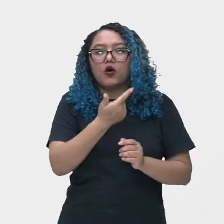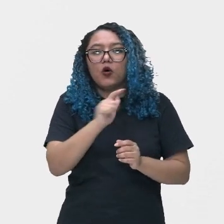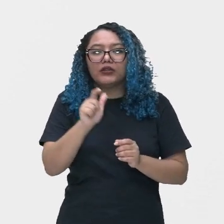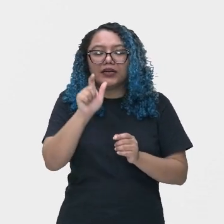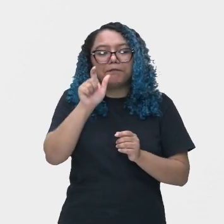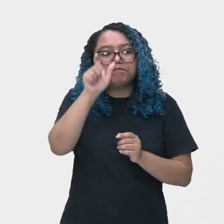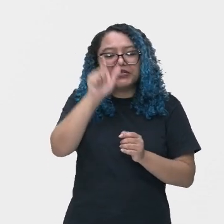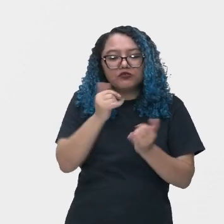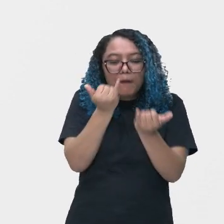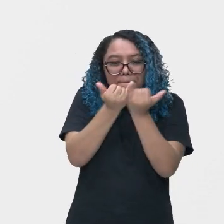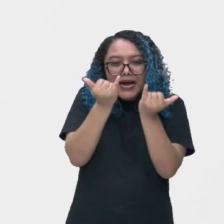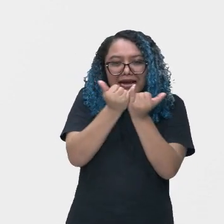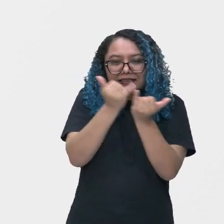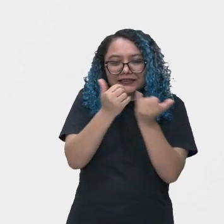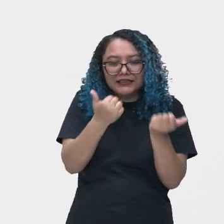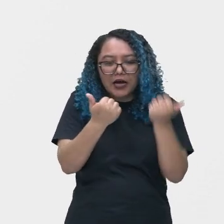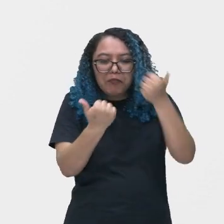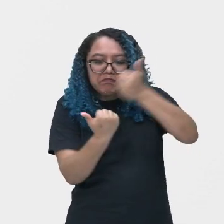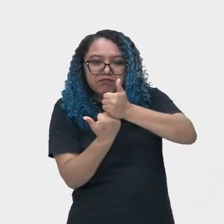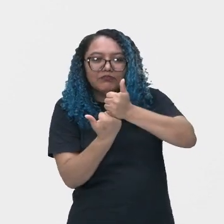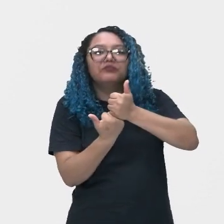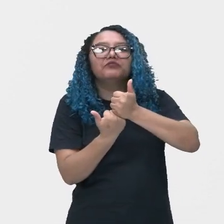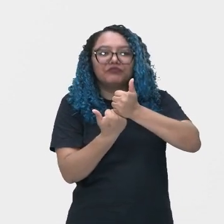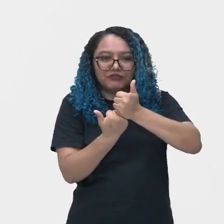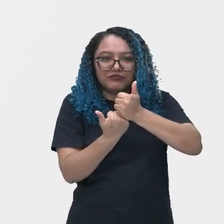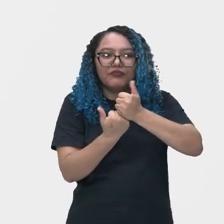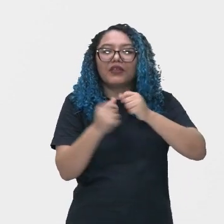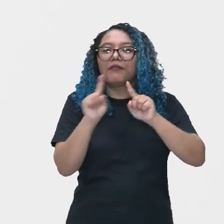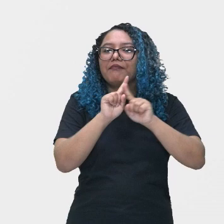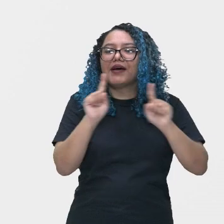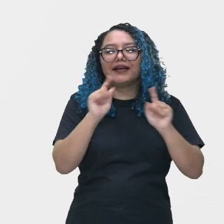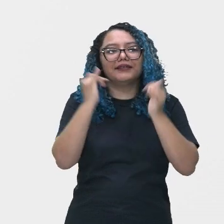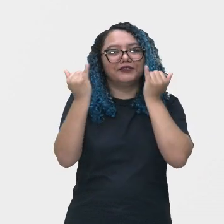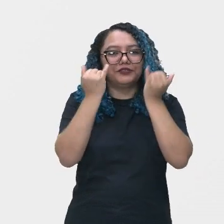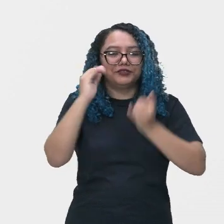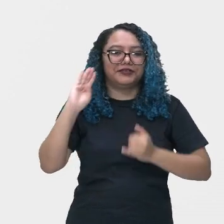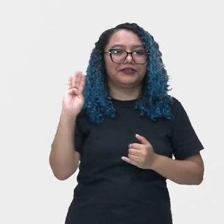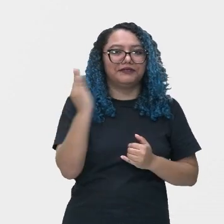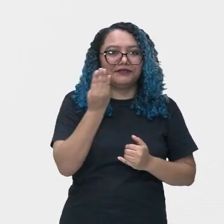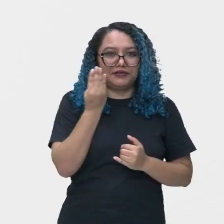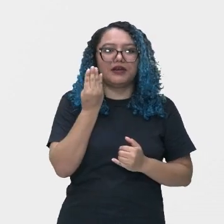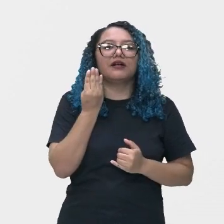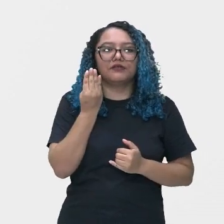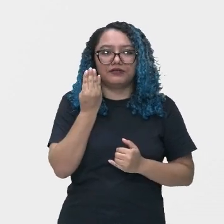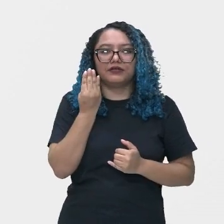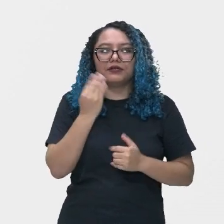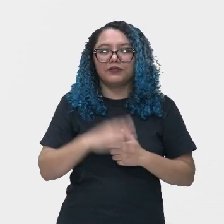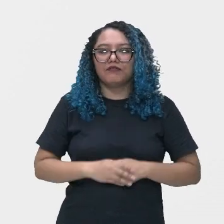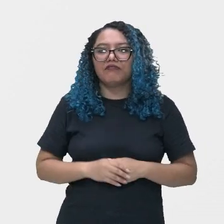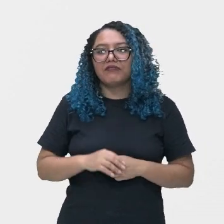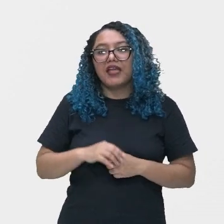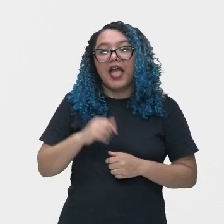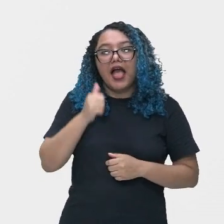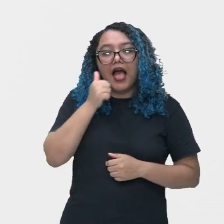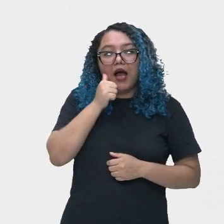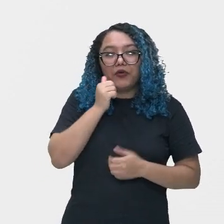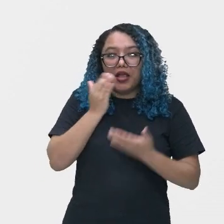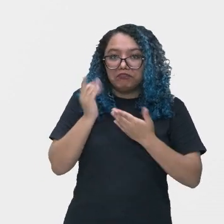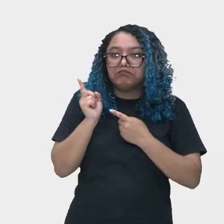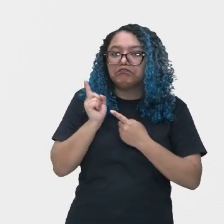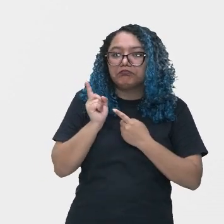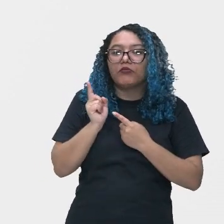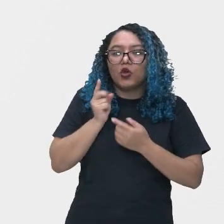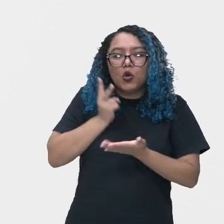lá então. Porém, isso não passa de uma fake news. A artista continua lançando álbuns e